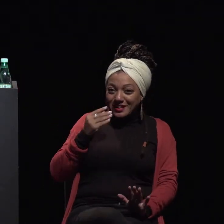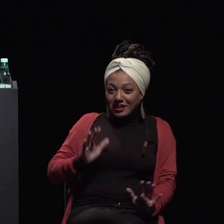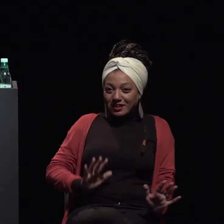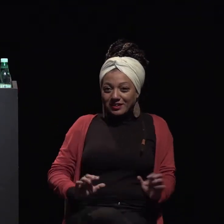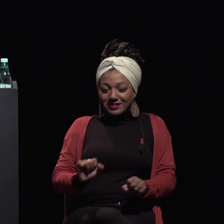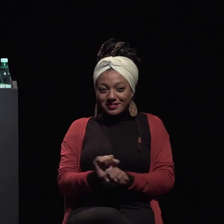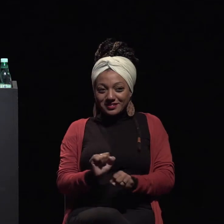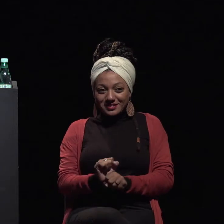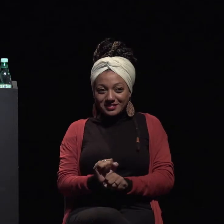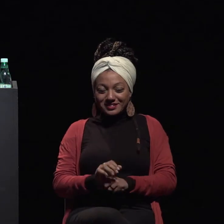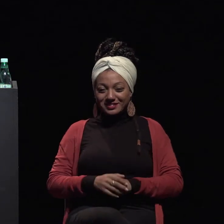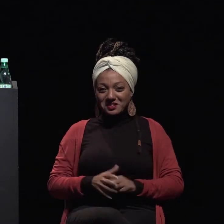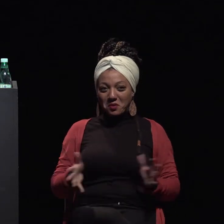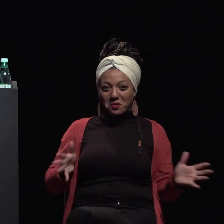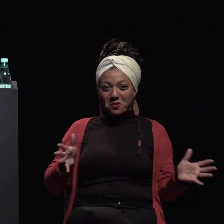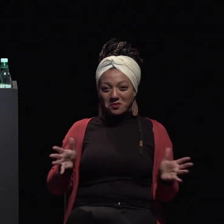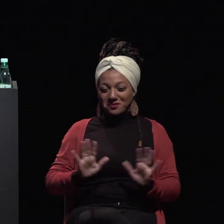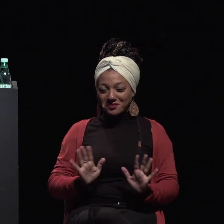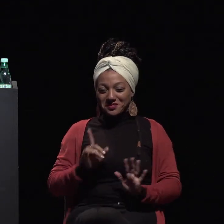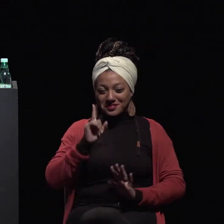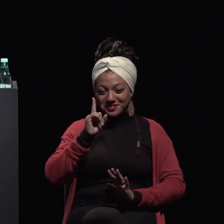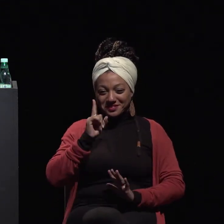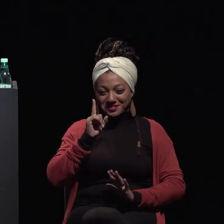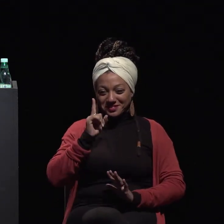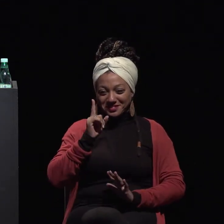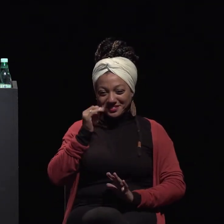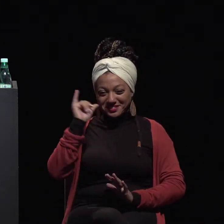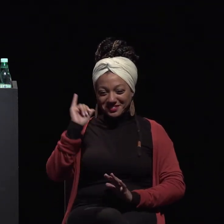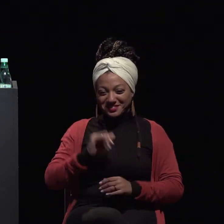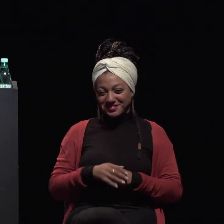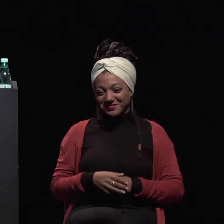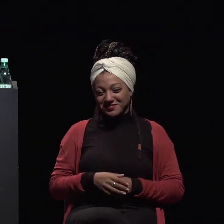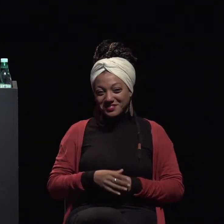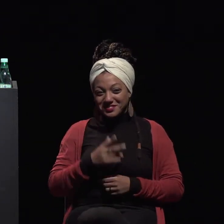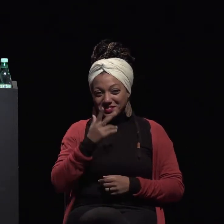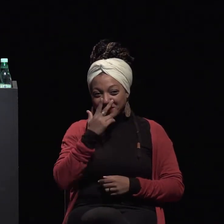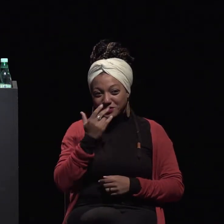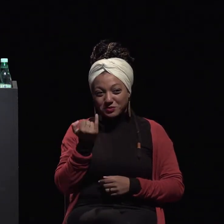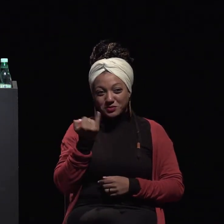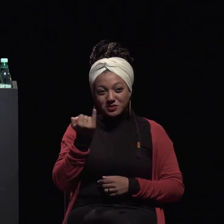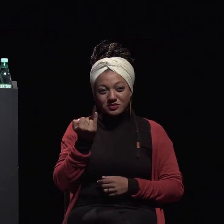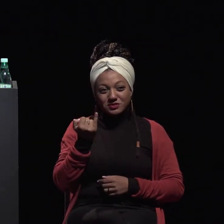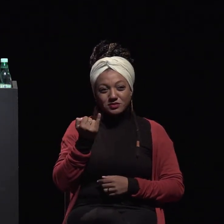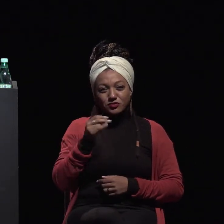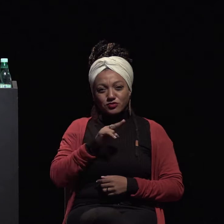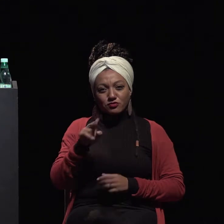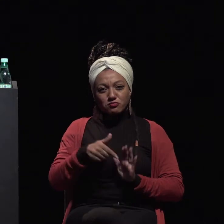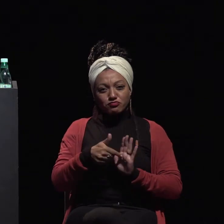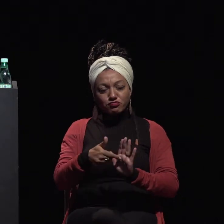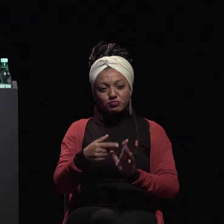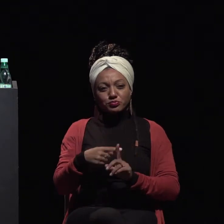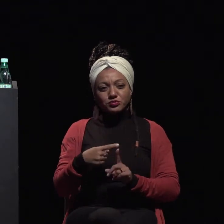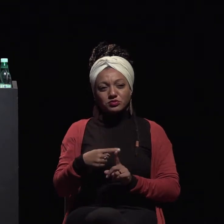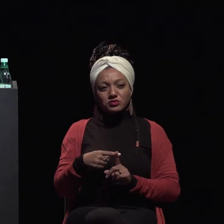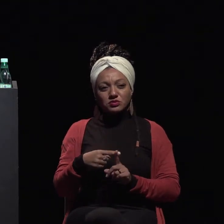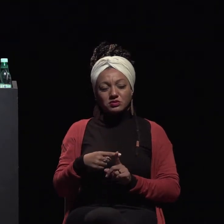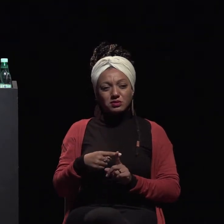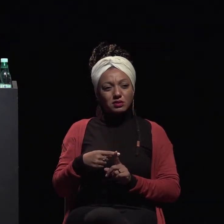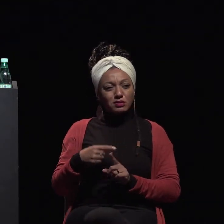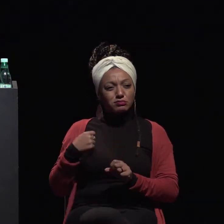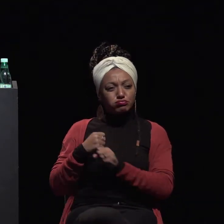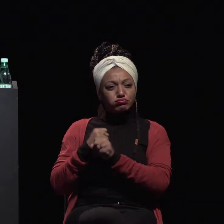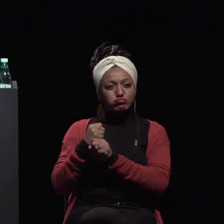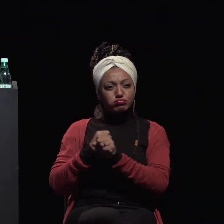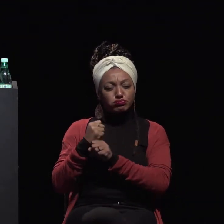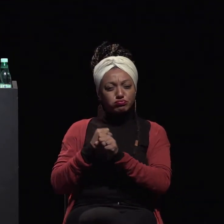muito. Eu acho importante falar o meu nome, porque, por algum tempo, foi bastante... assim, foi um motivo de briga,